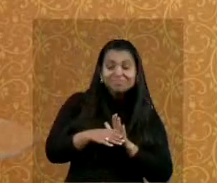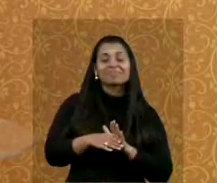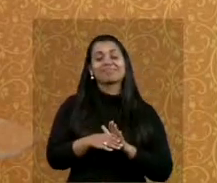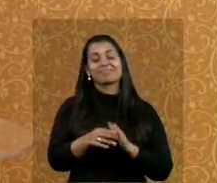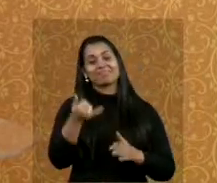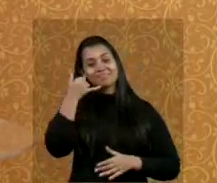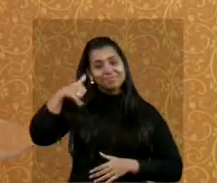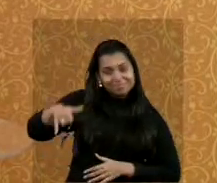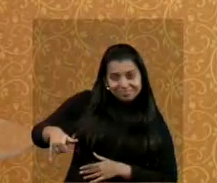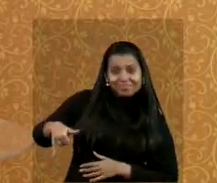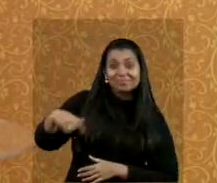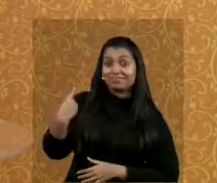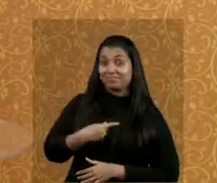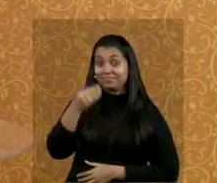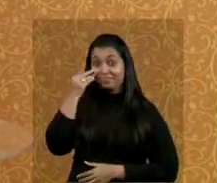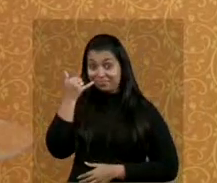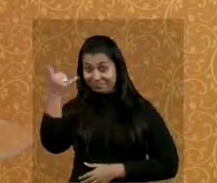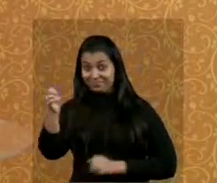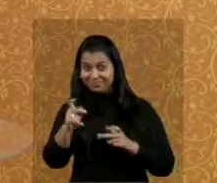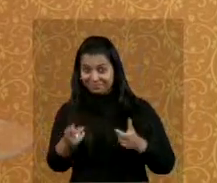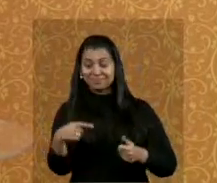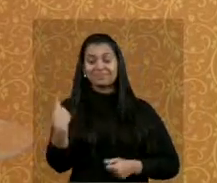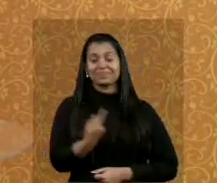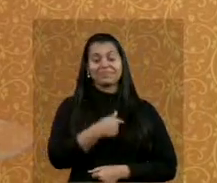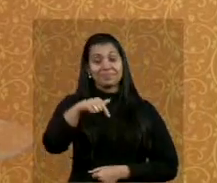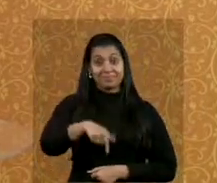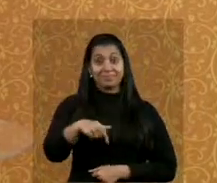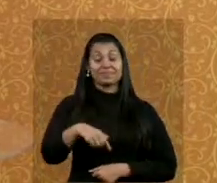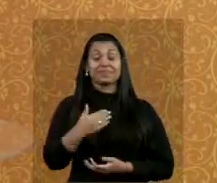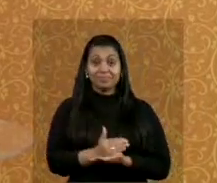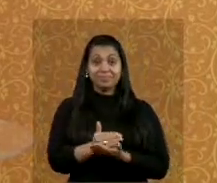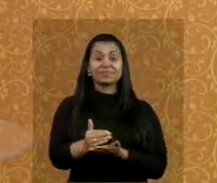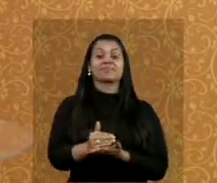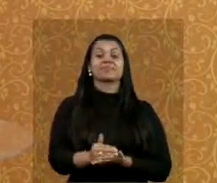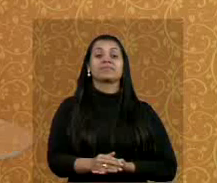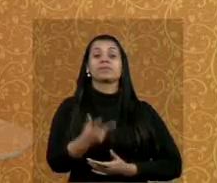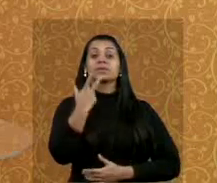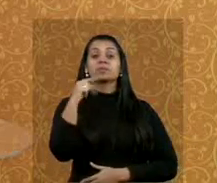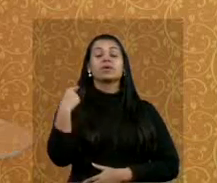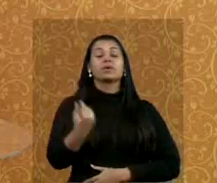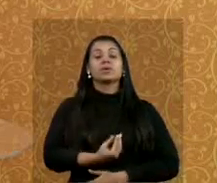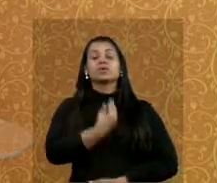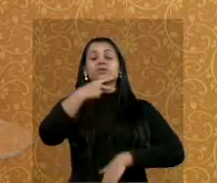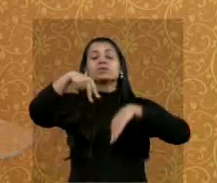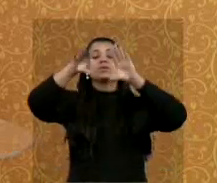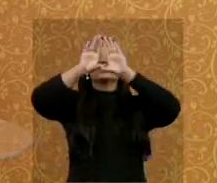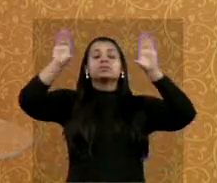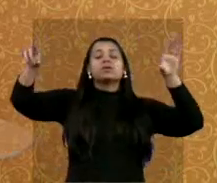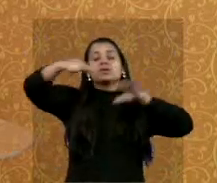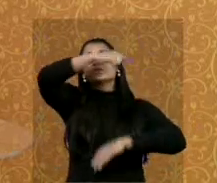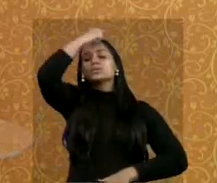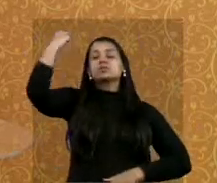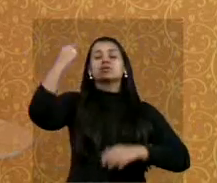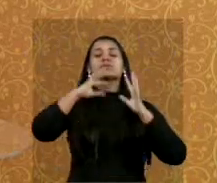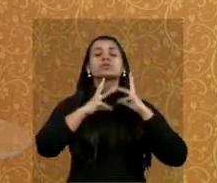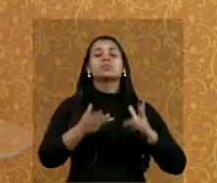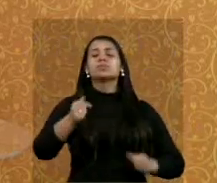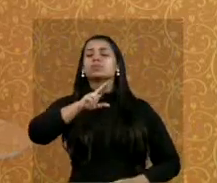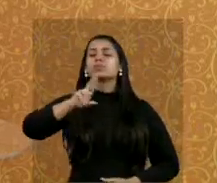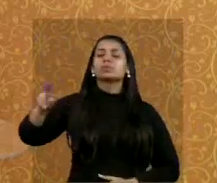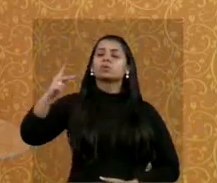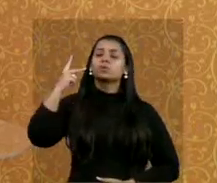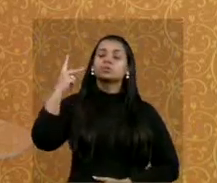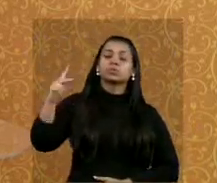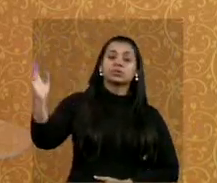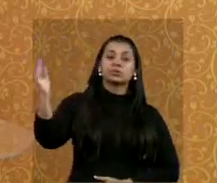coloca o telefone na base que a gente está ligando. Enquanto isso, aqui no estúdio, começamos, amigos. Pai nosso que estais nos céus,